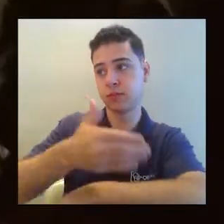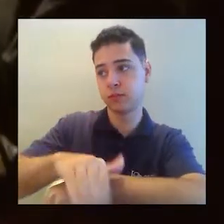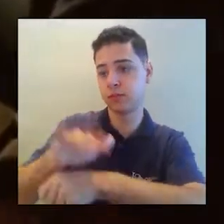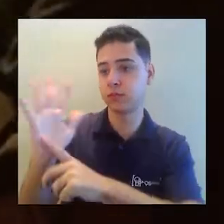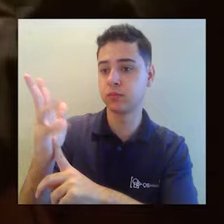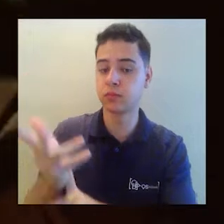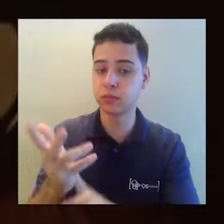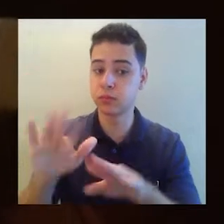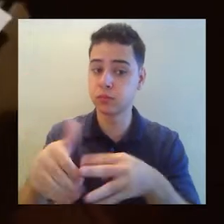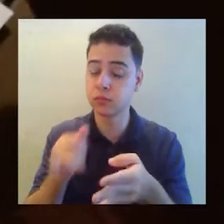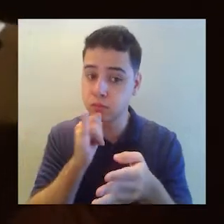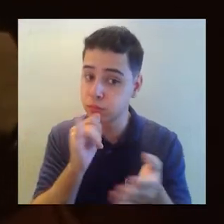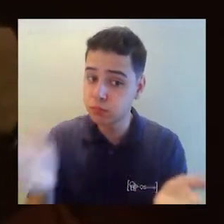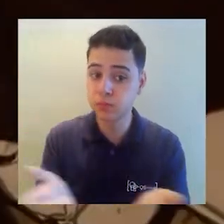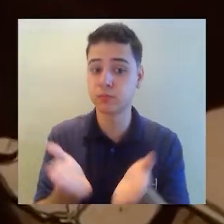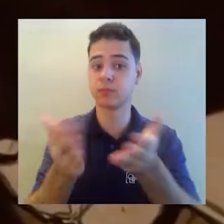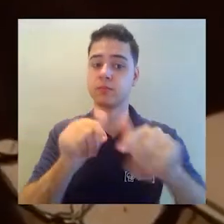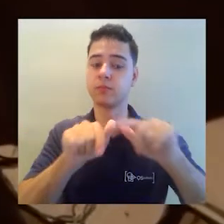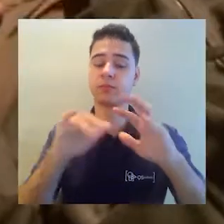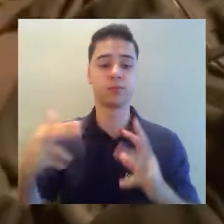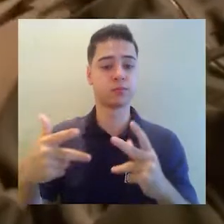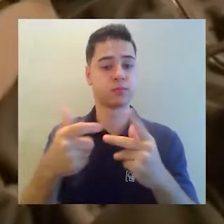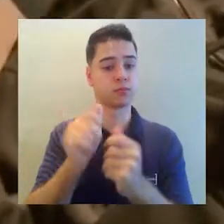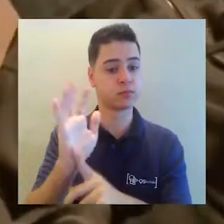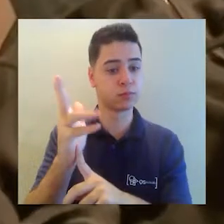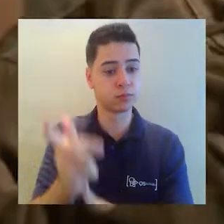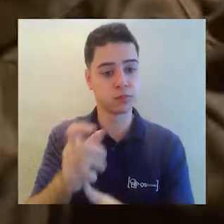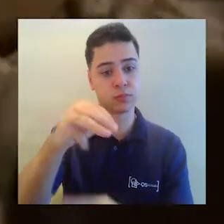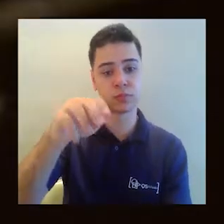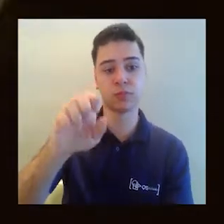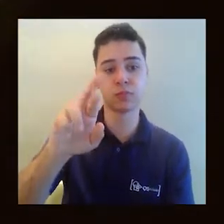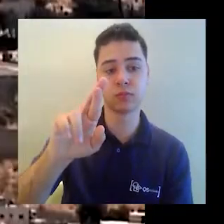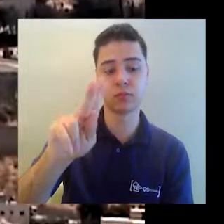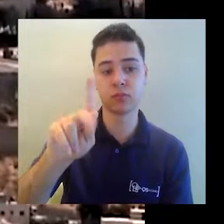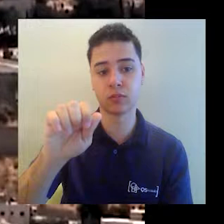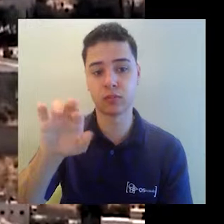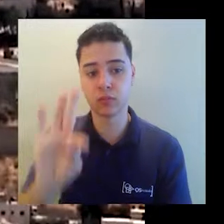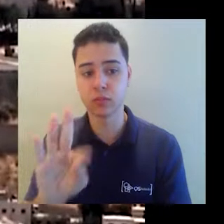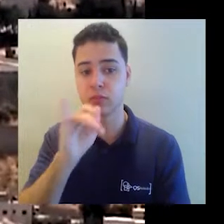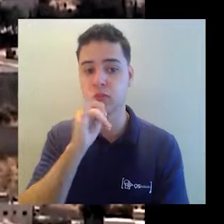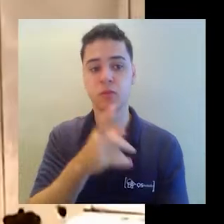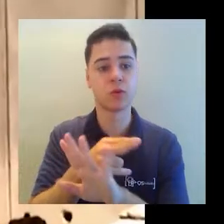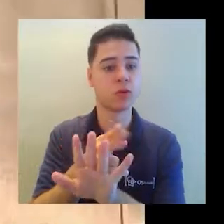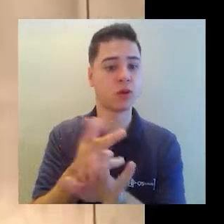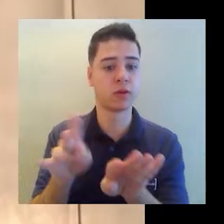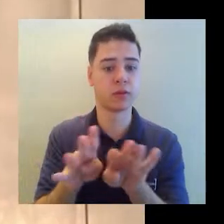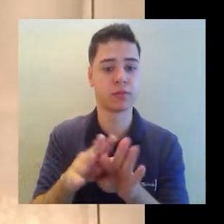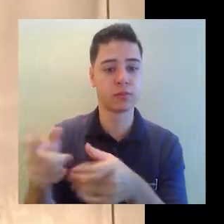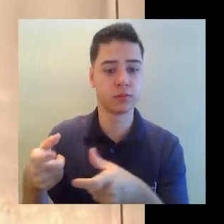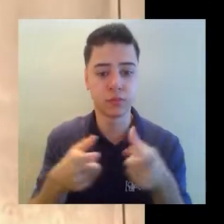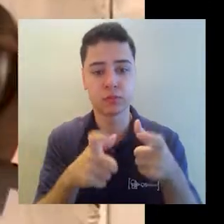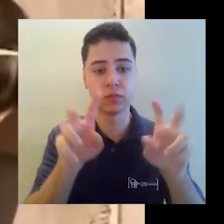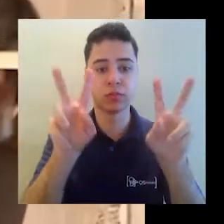art. Banksy foi muito influenciado pelos trabalhos do artista francês Black Le Rat, produzindo uma quantidade enorme de stencils e